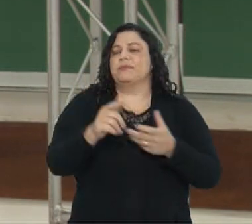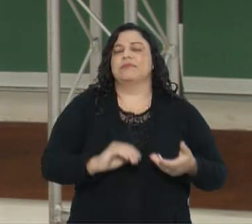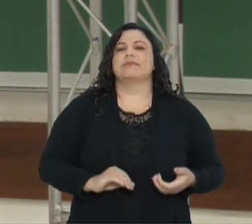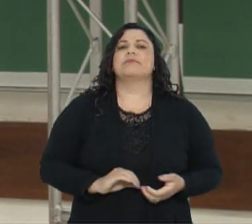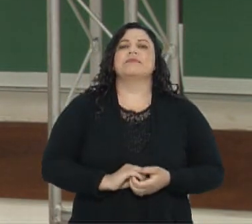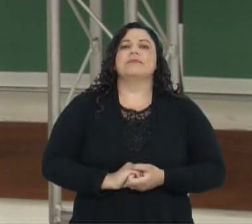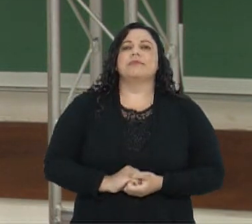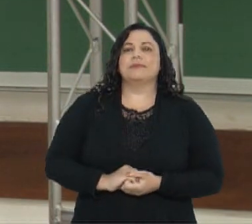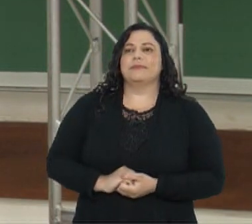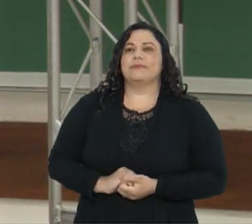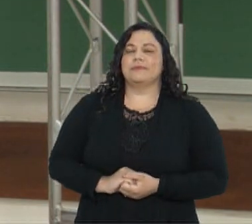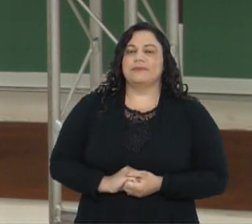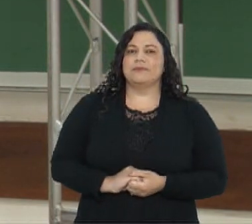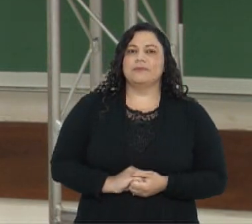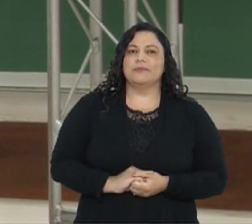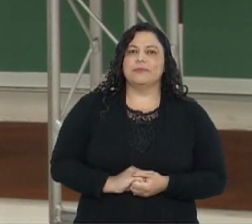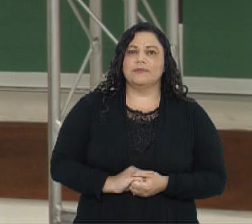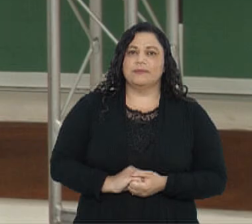ok?